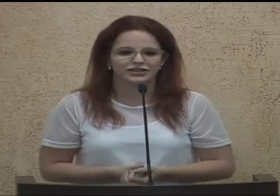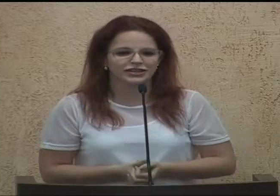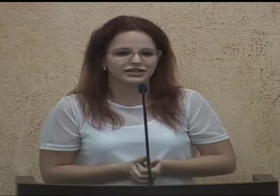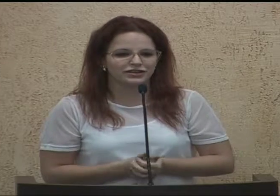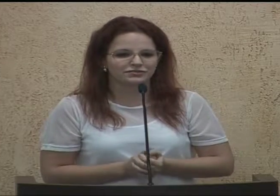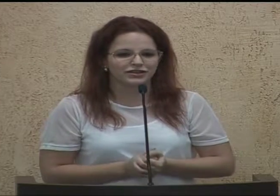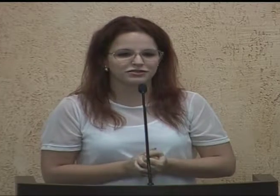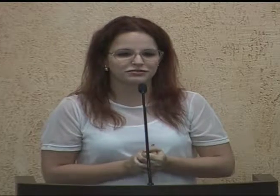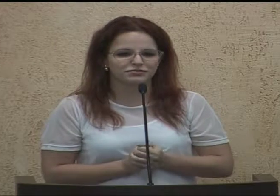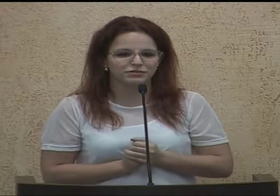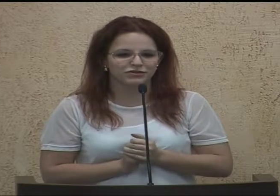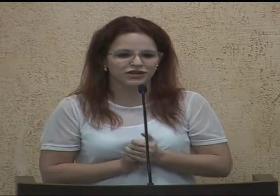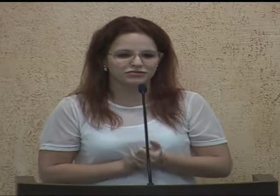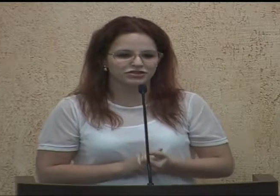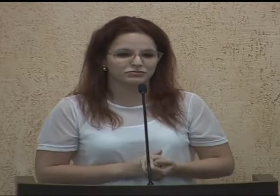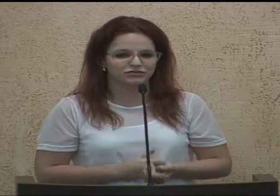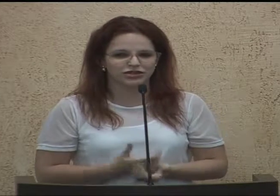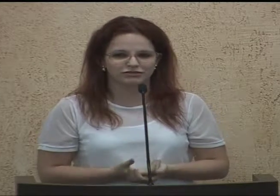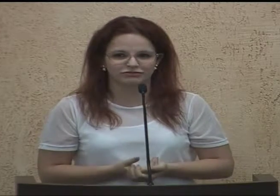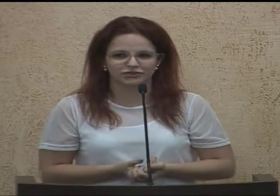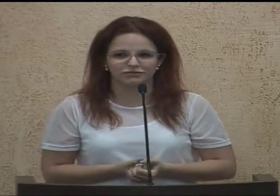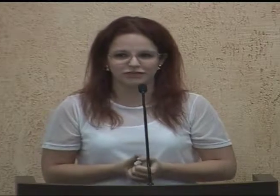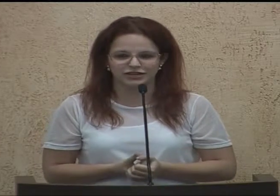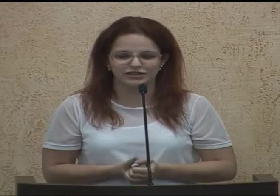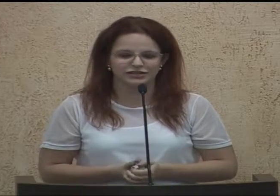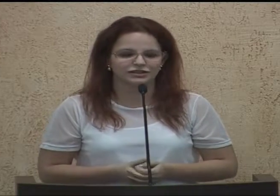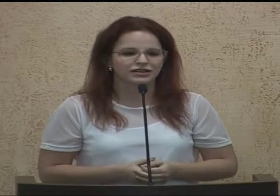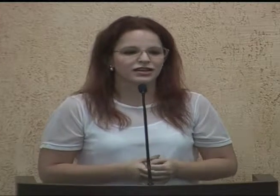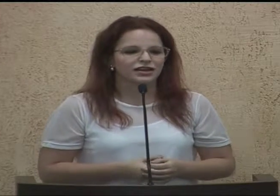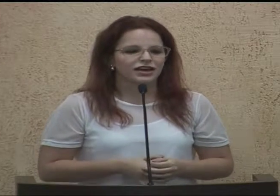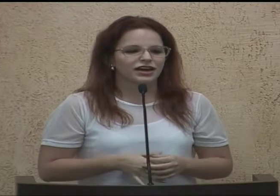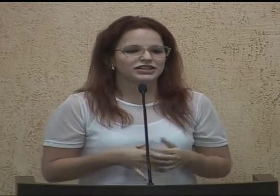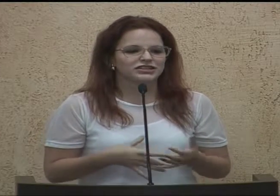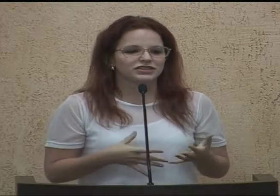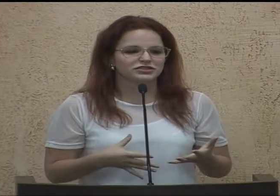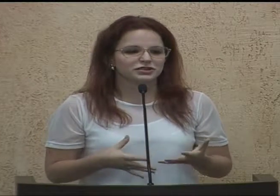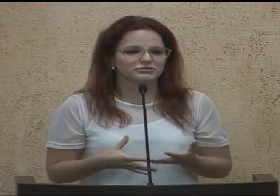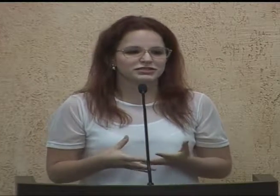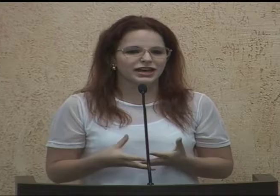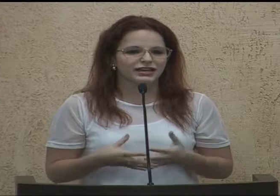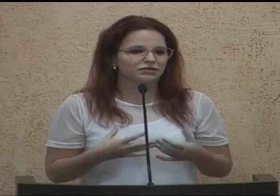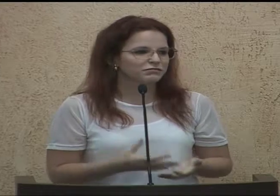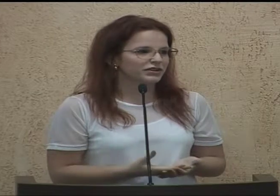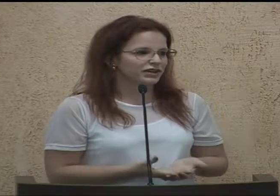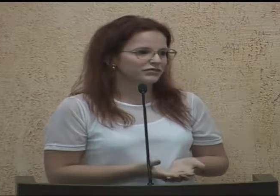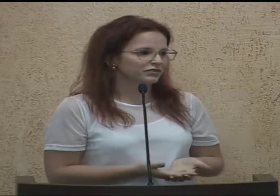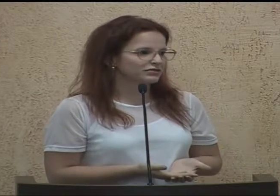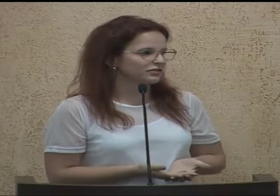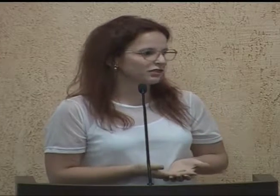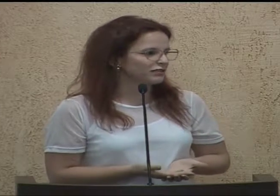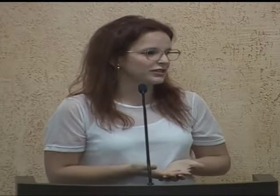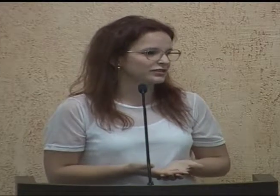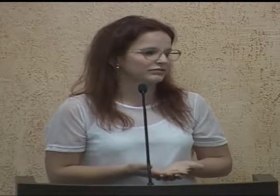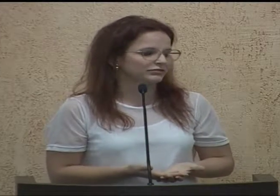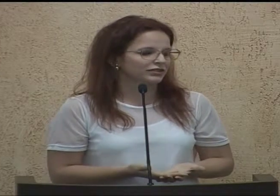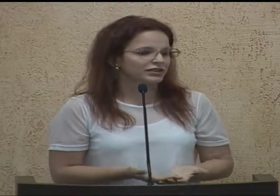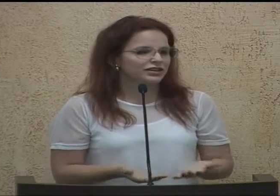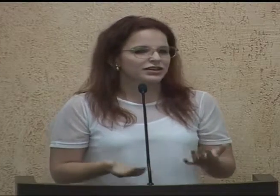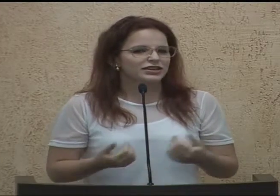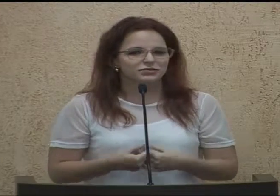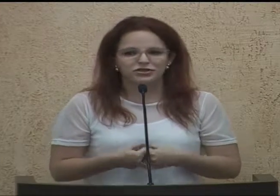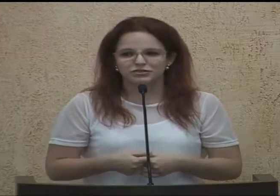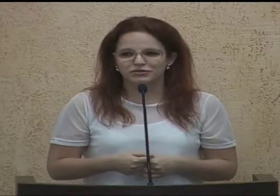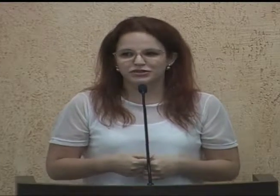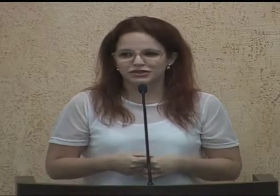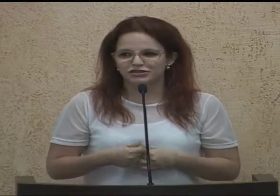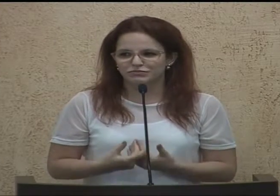agora na quinta-feira é comemorado o Dia Mundial da Doença, a gente consegue acompanhar a evolução da doença.